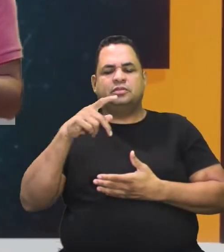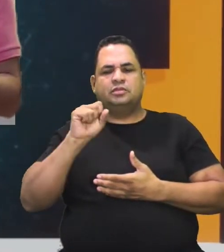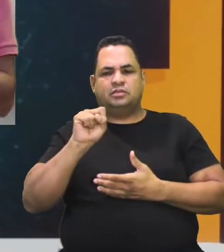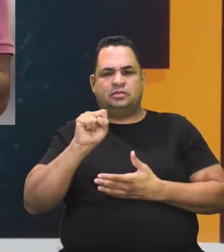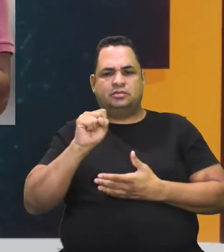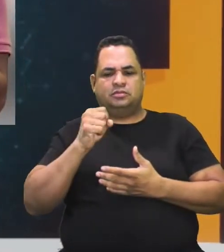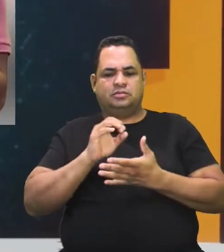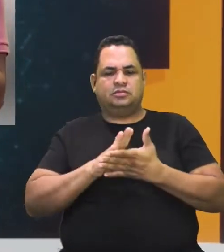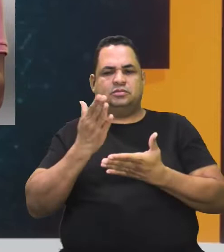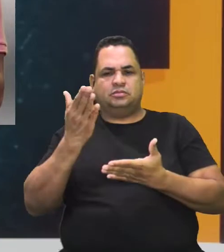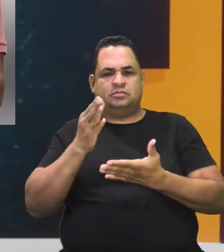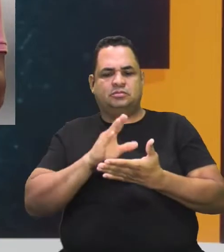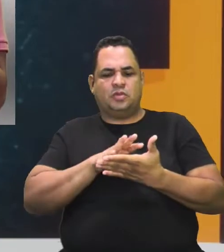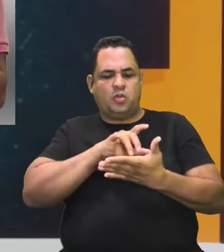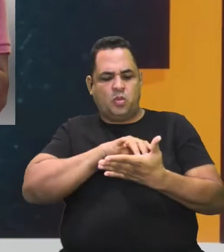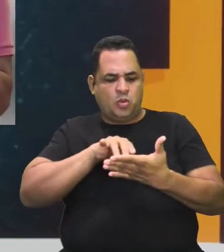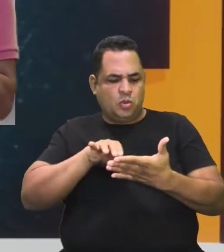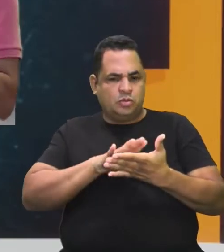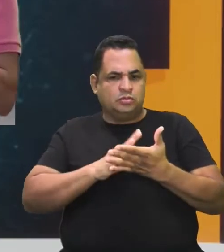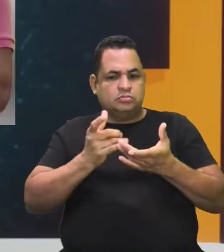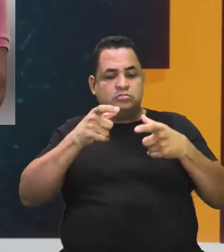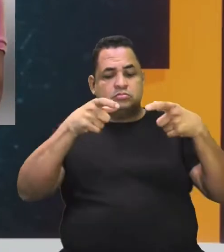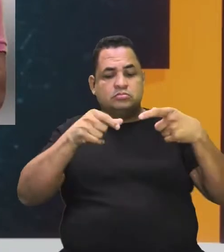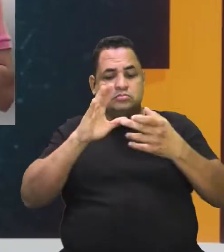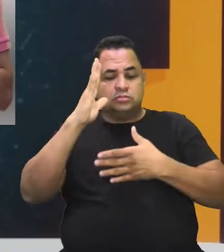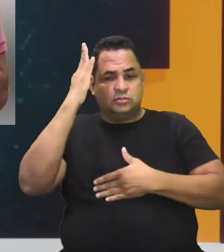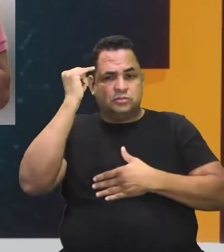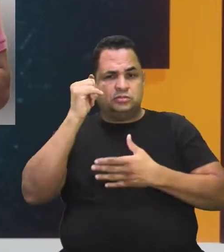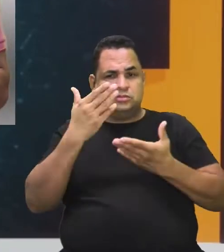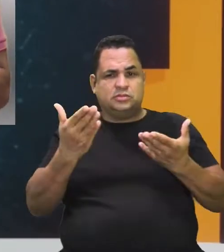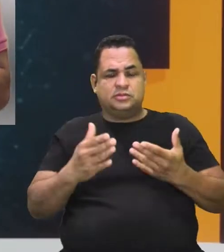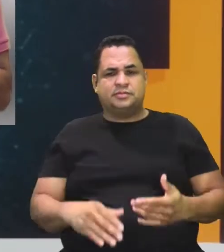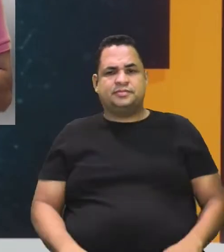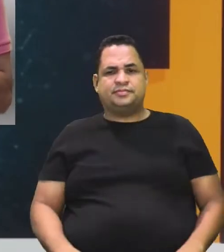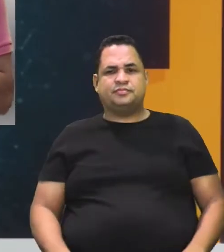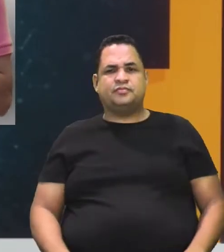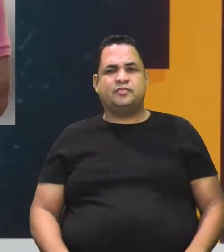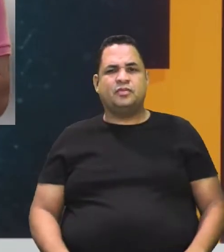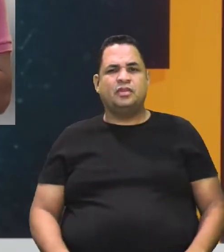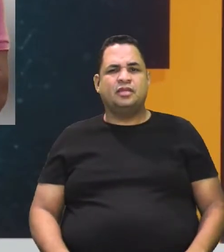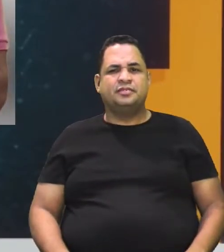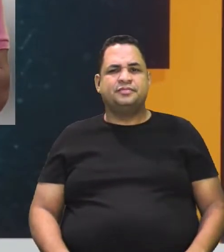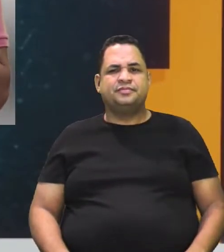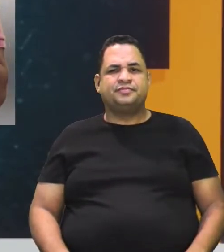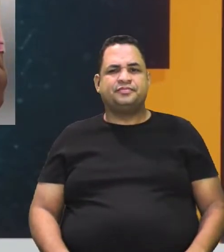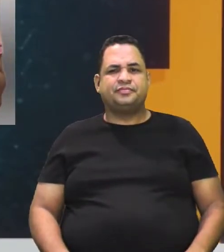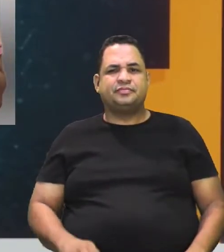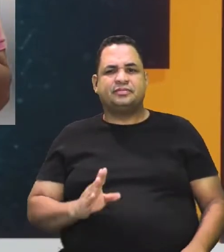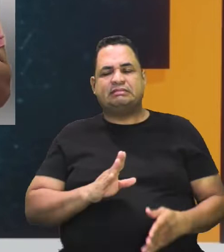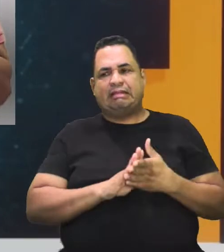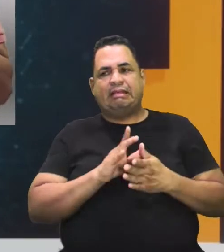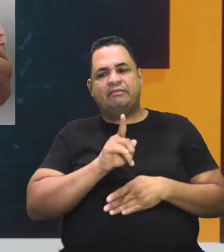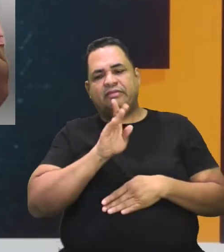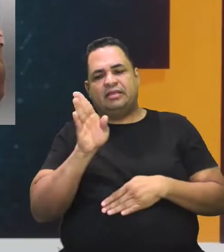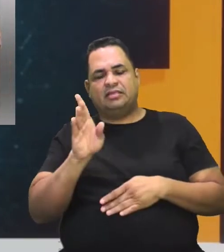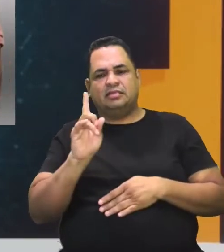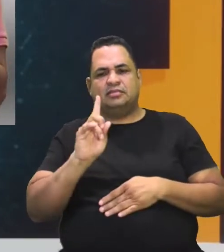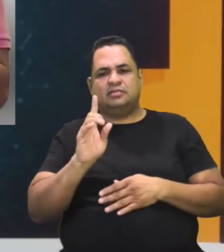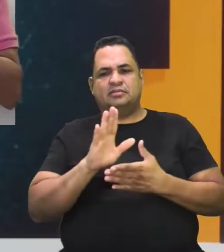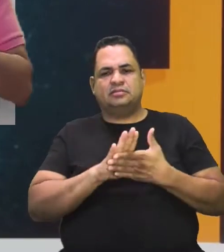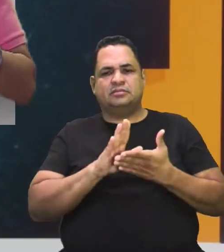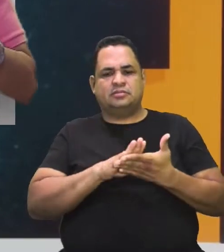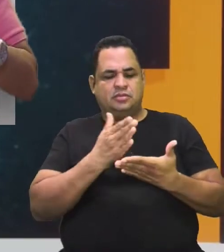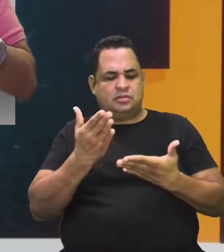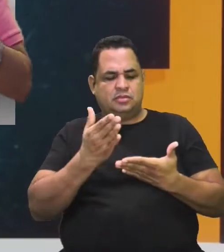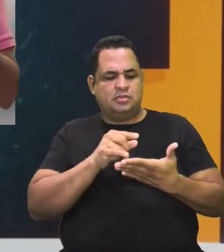celular Ah, para localizar alguma coisa, não pegando o endereço e colocando lá para a moça ficar falando, vire à esquerda. Não, você